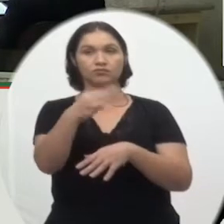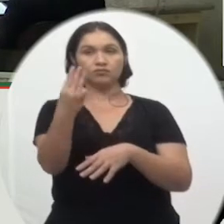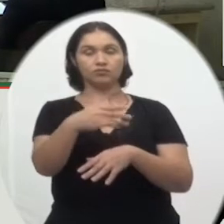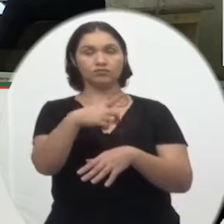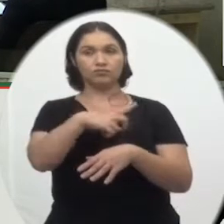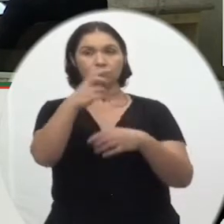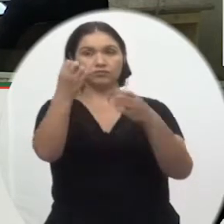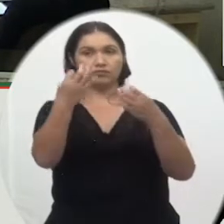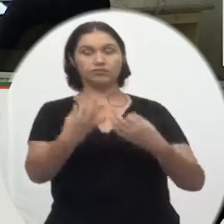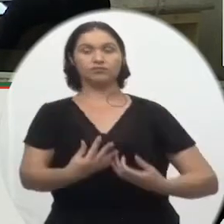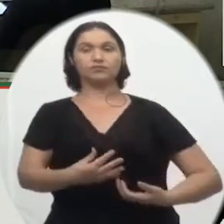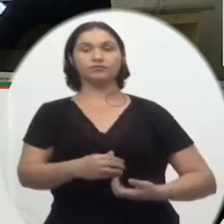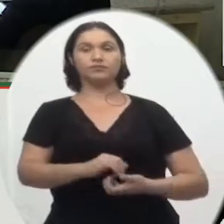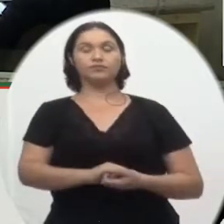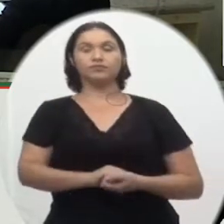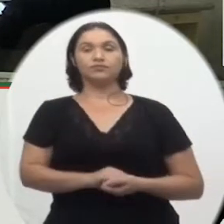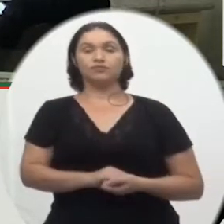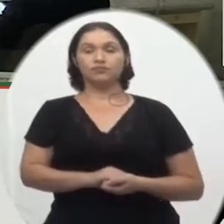minutos e 30.